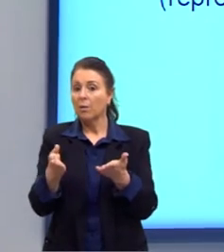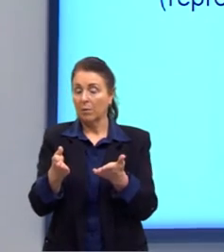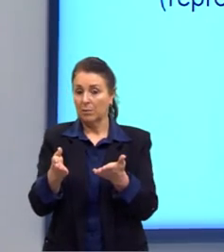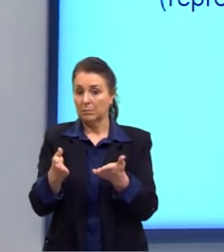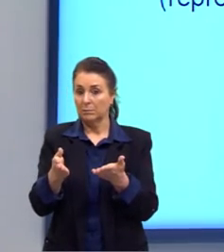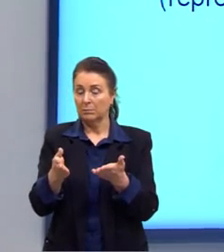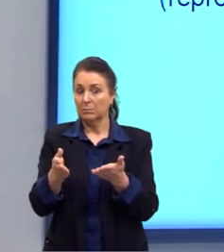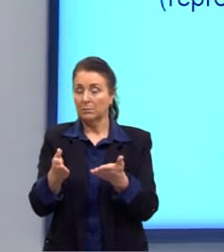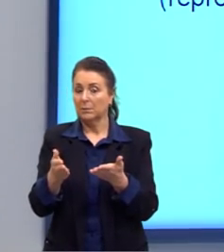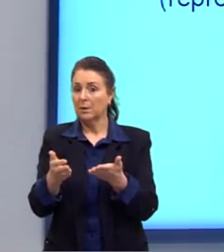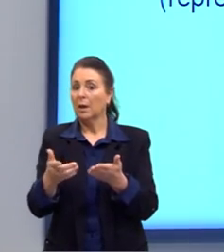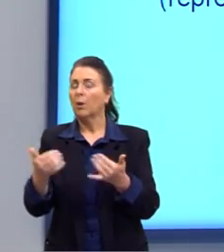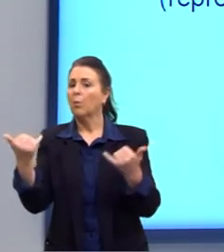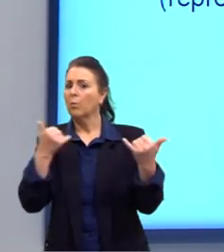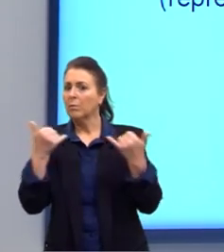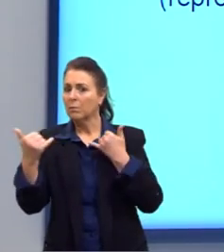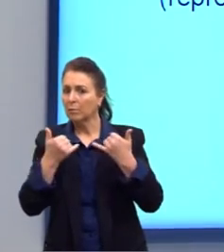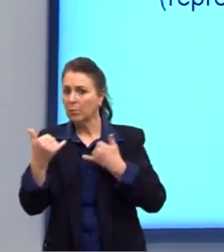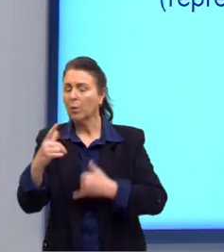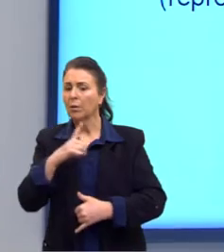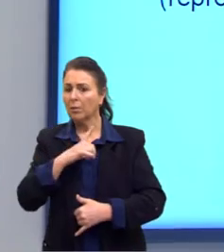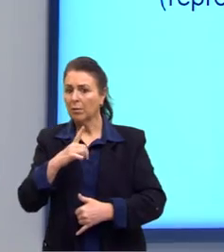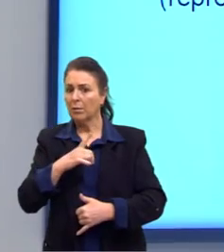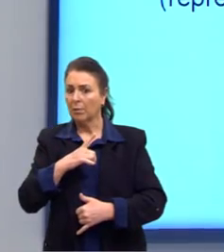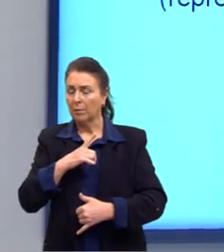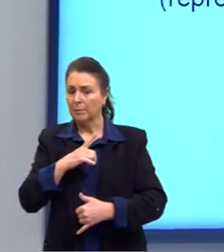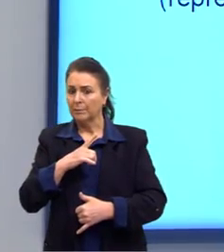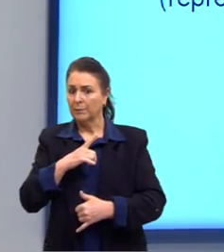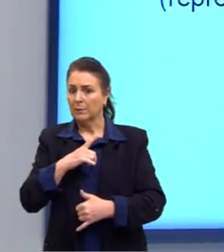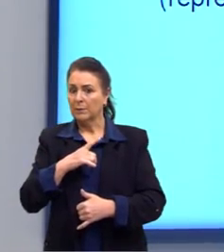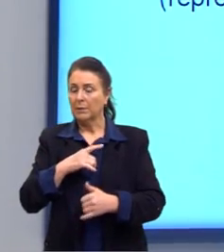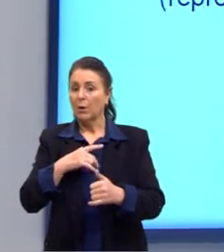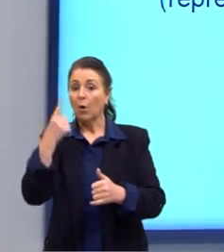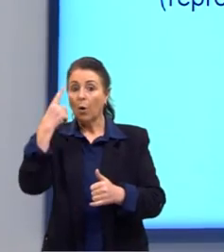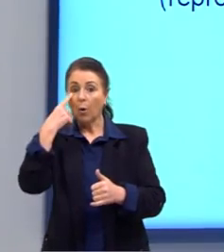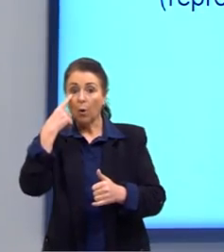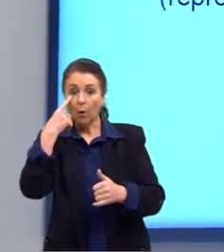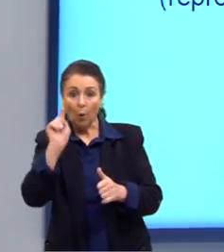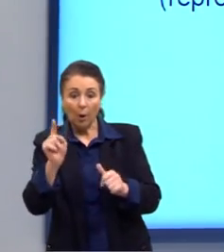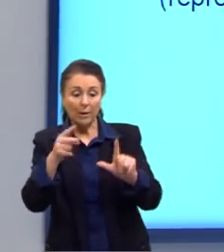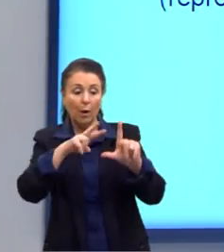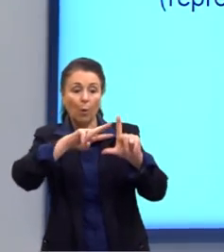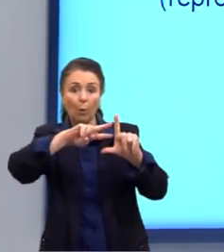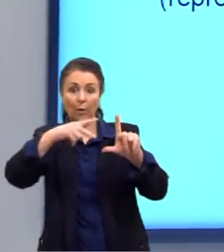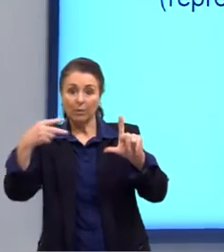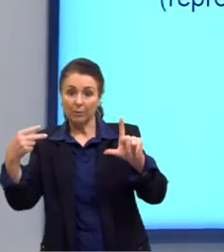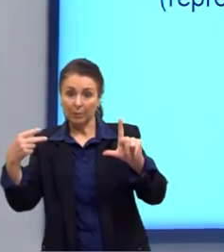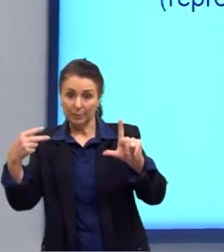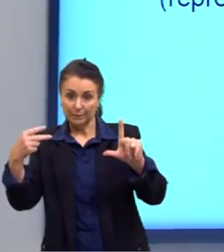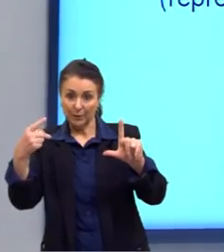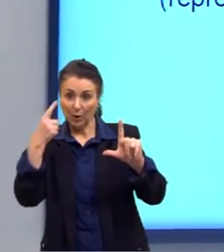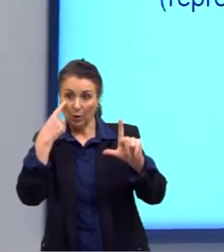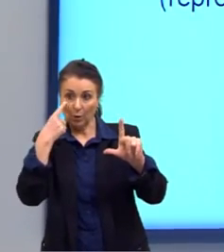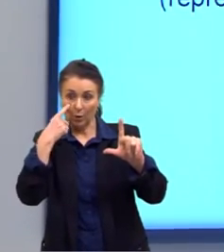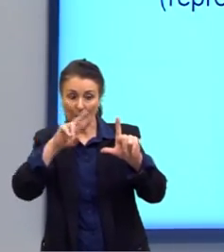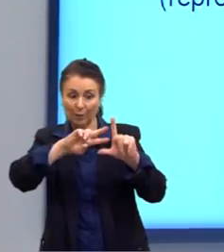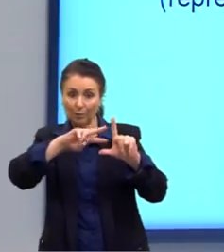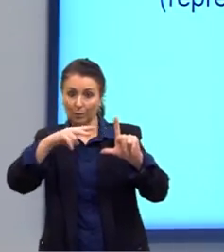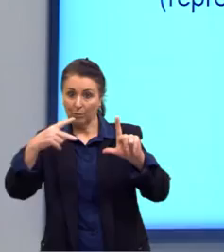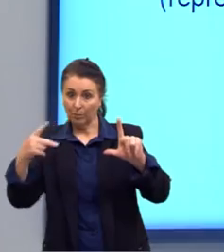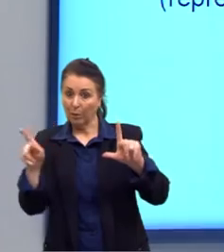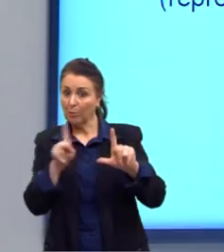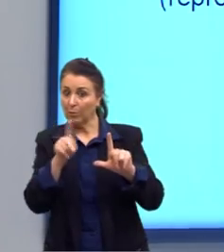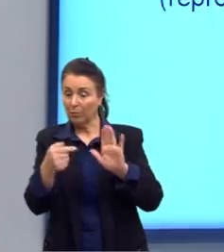nessas informações considere o heredograma E aí tá lá ele olha do Grama